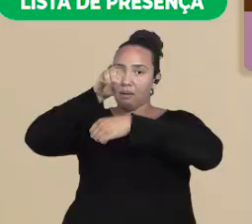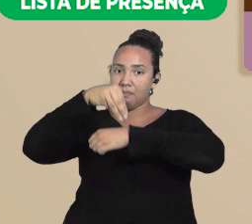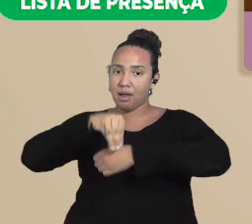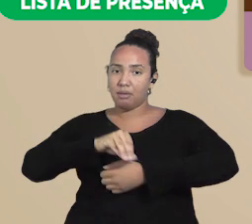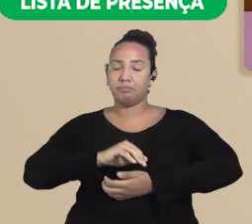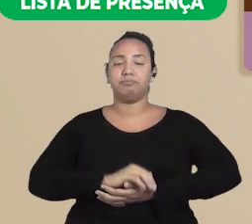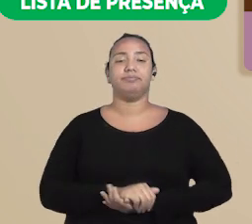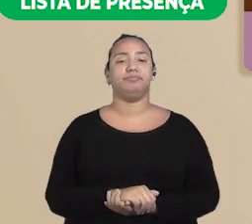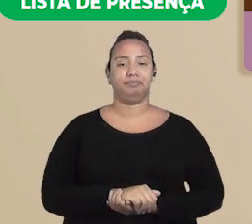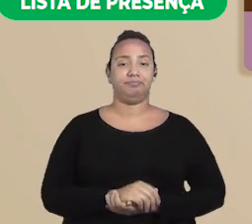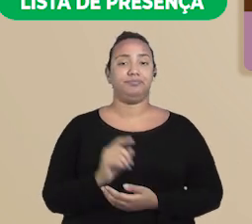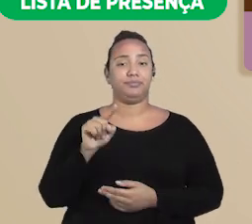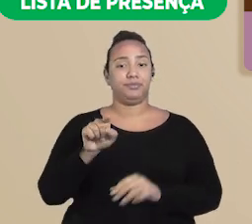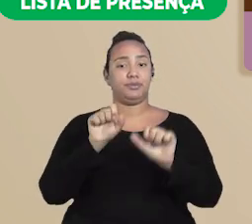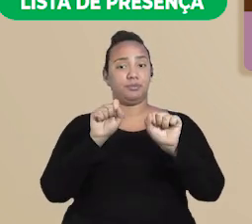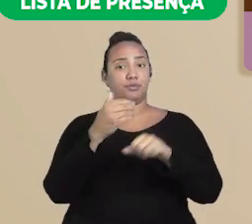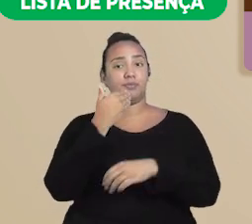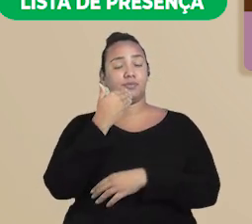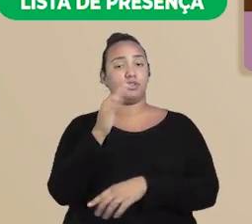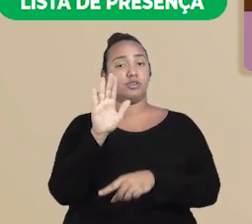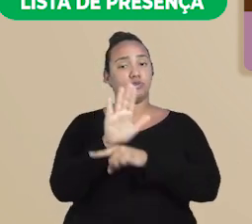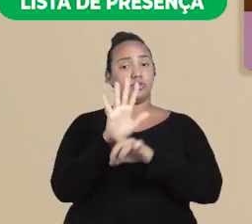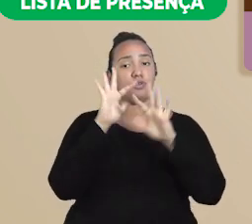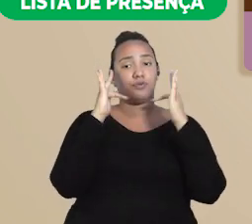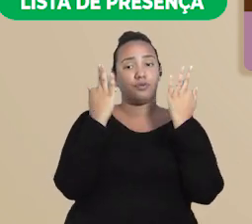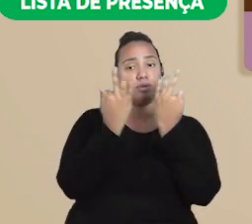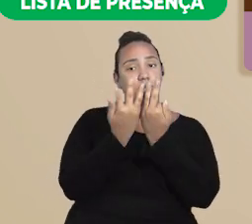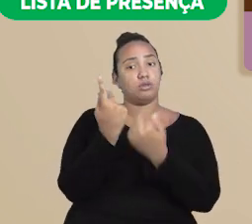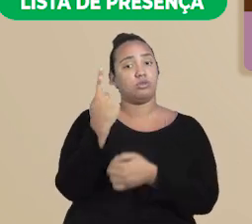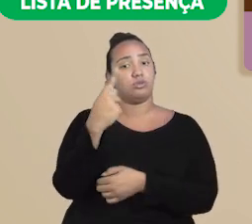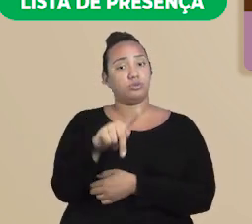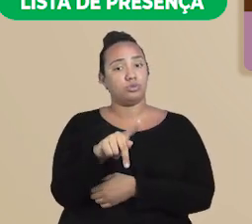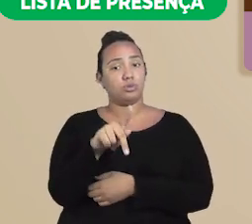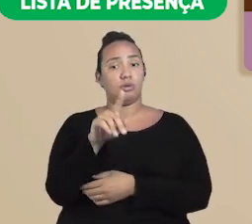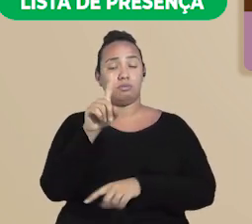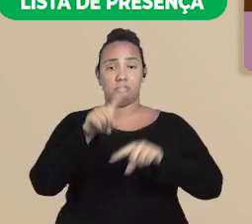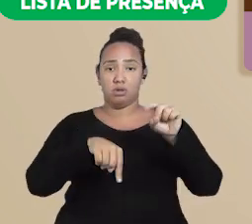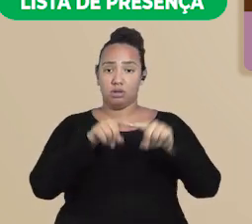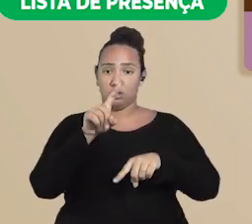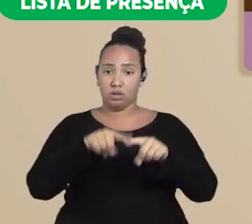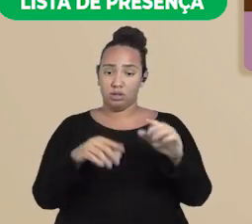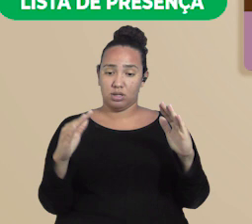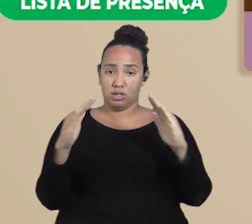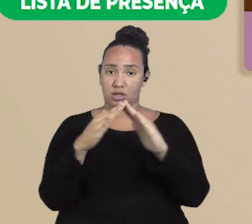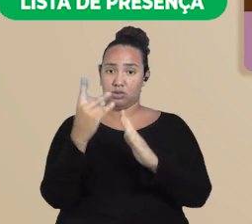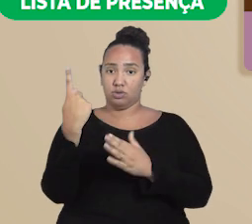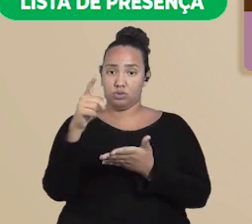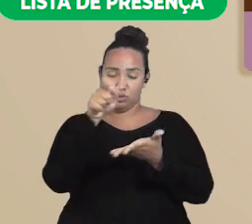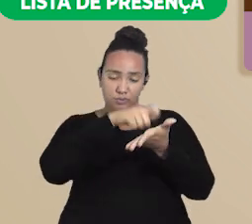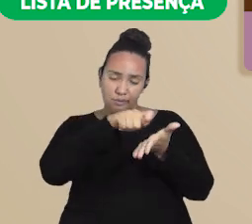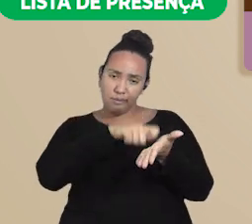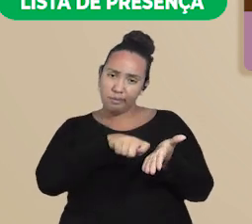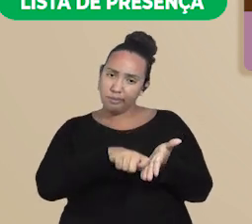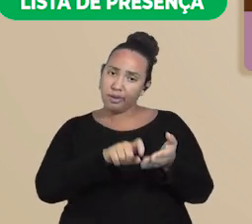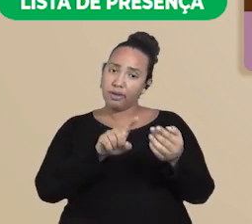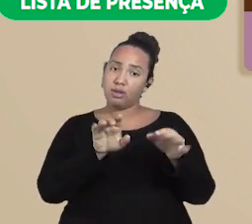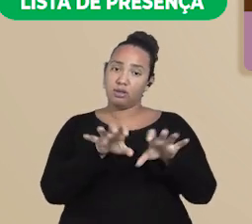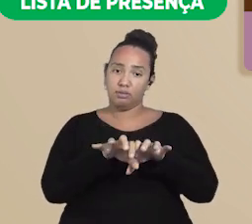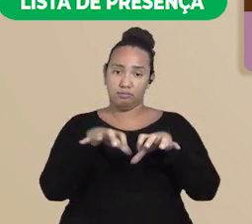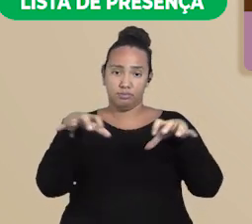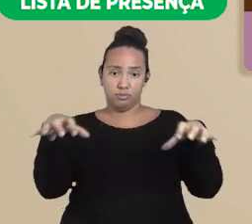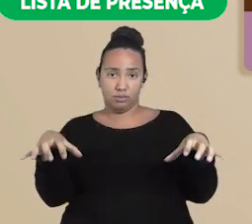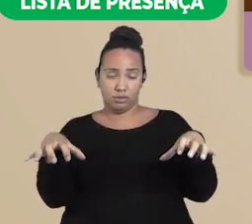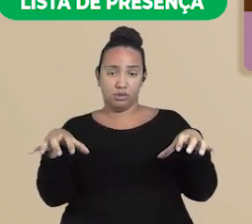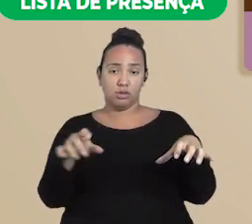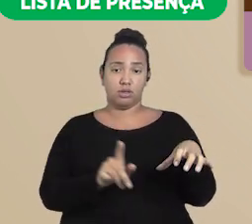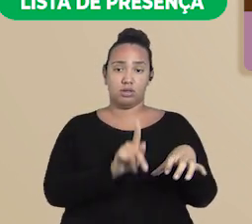aprendeu? Você pode pedir ajuda à sua família para anotar os produtos que tem aí na sua casa e separá-los